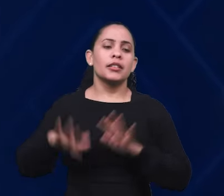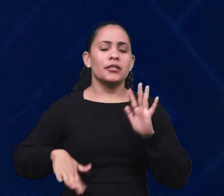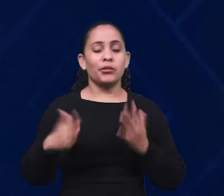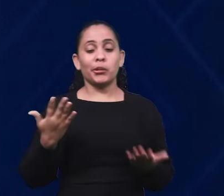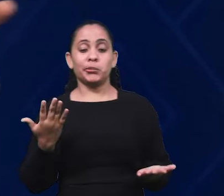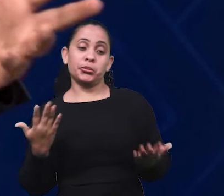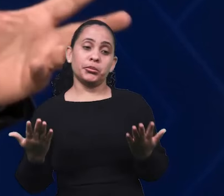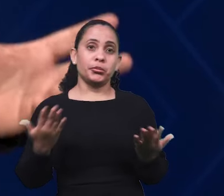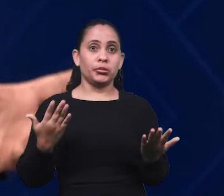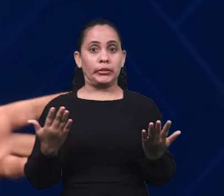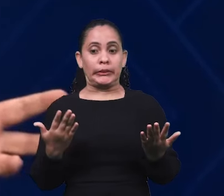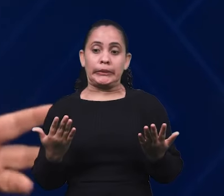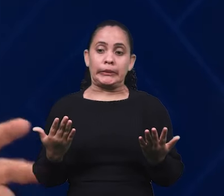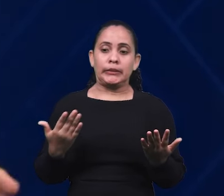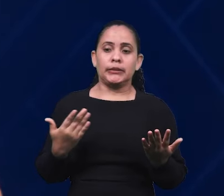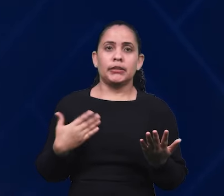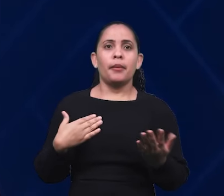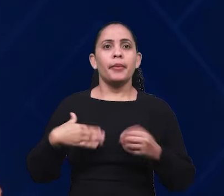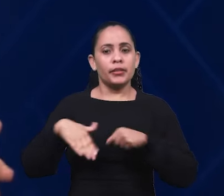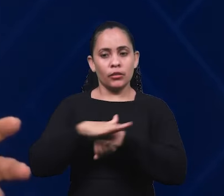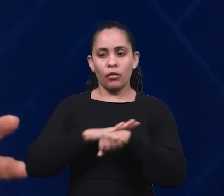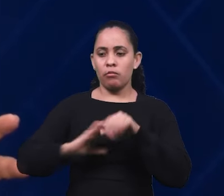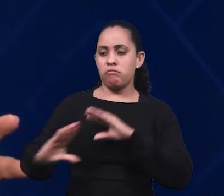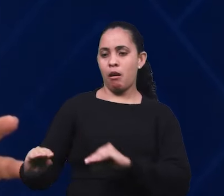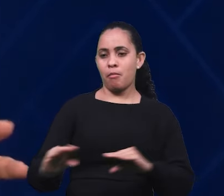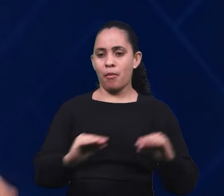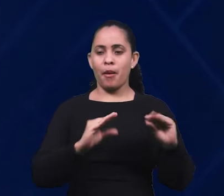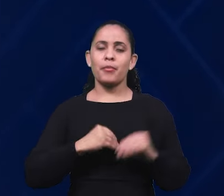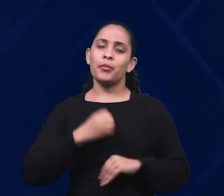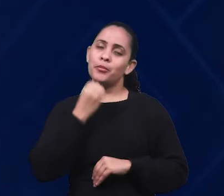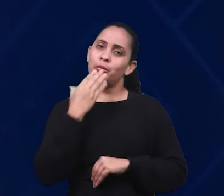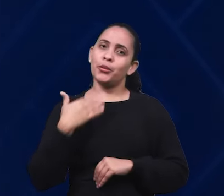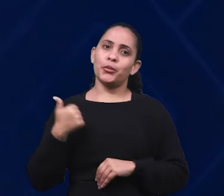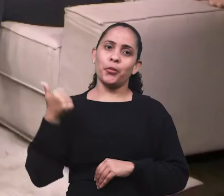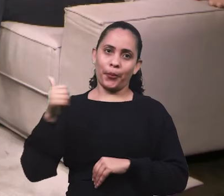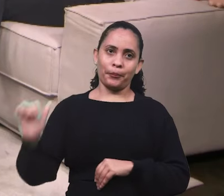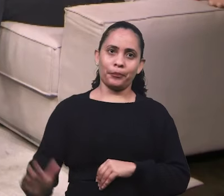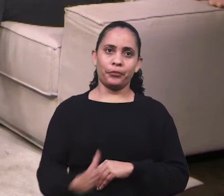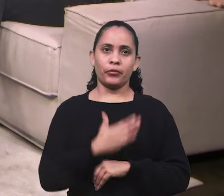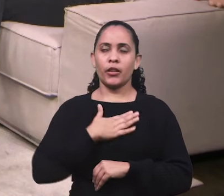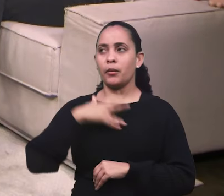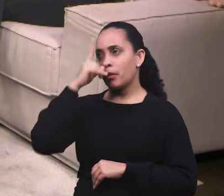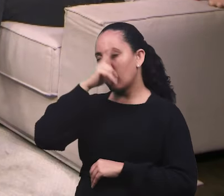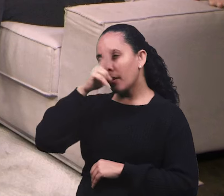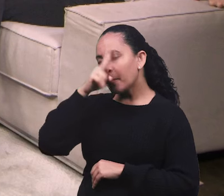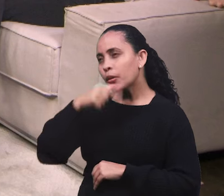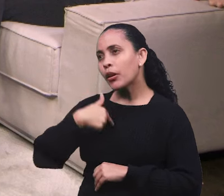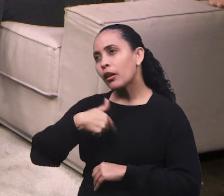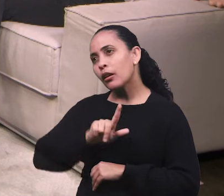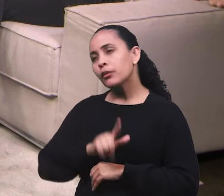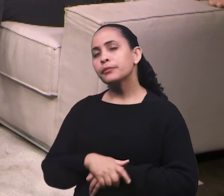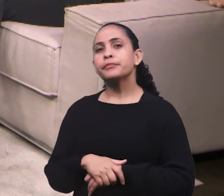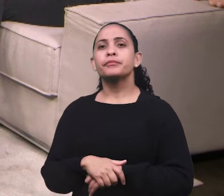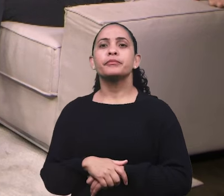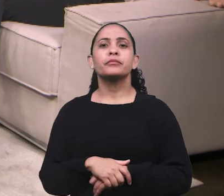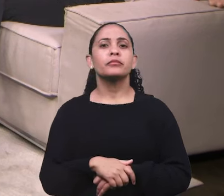nesse dilema e um bate-papo desse aqui contribui muito para isso, né? eu me lembro que uma ocasião eu estava saltando